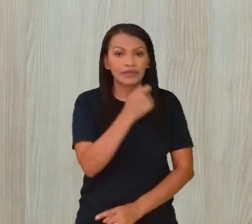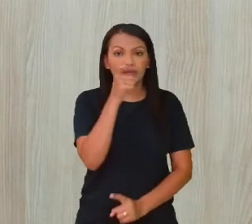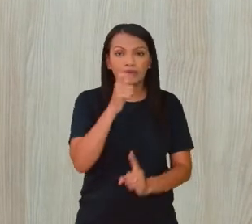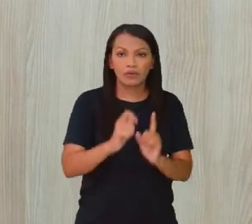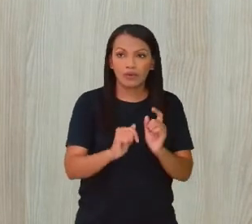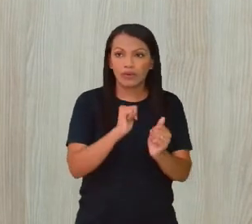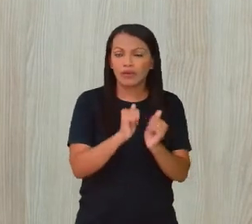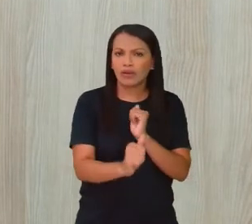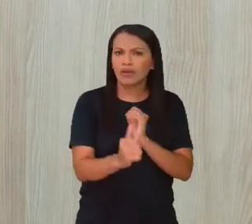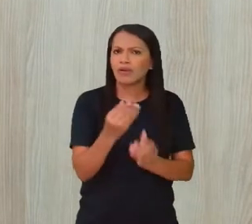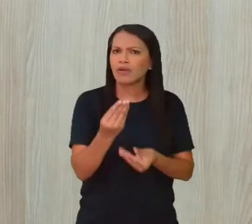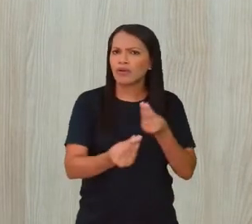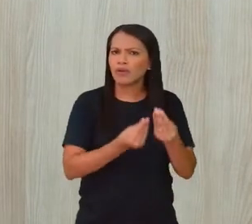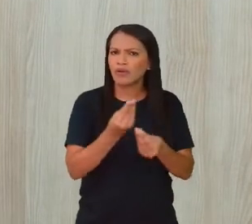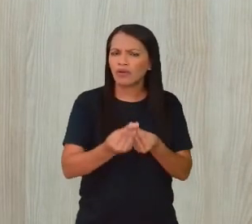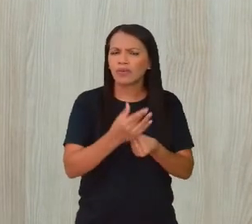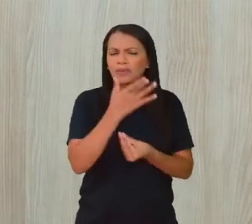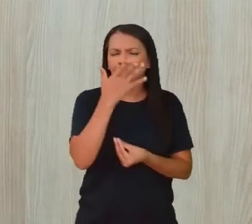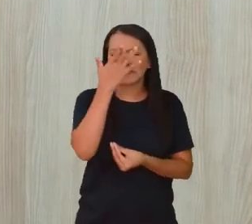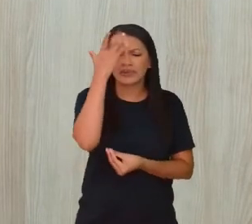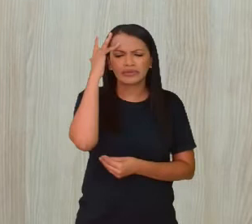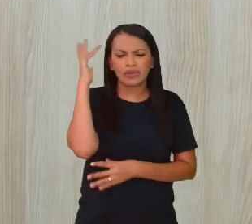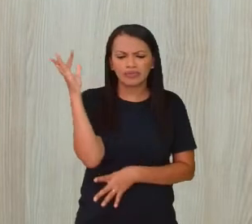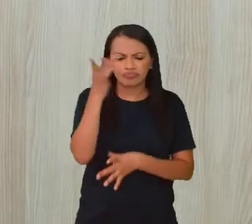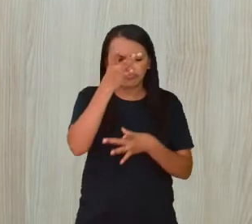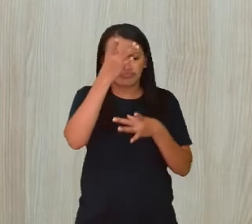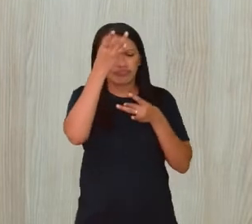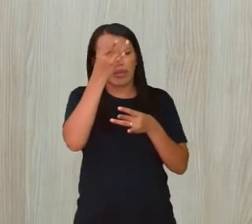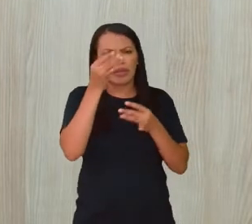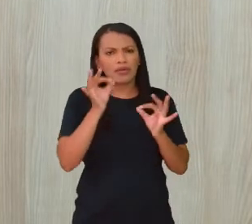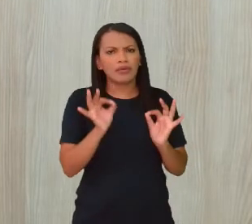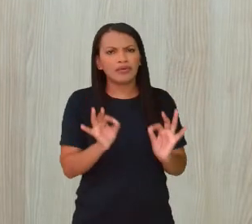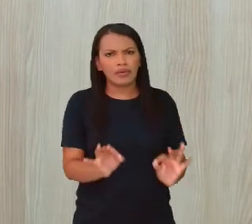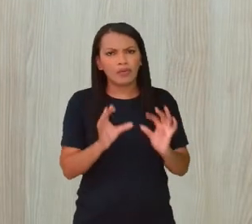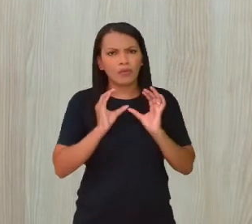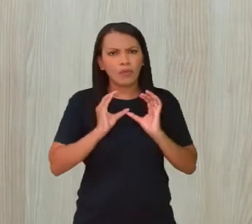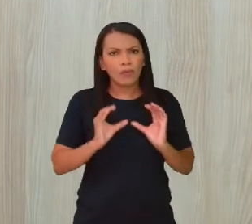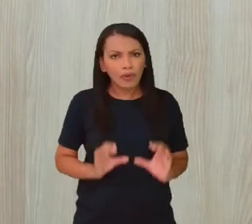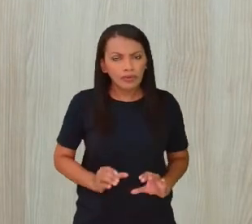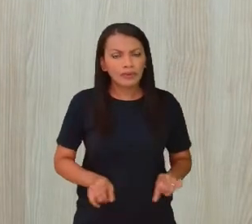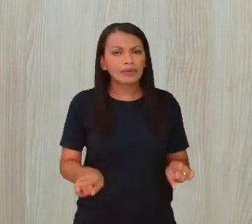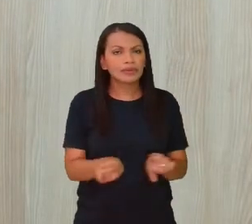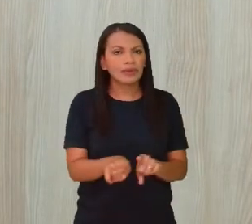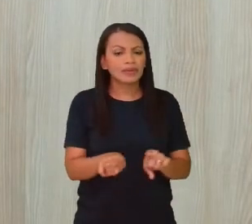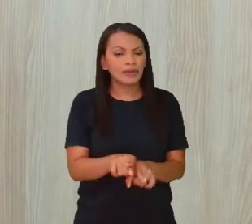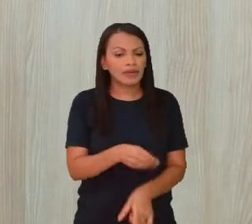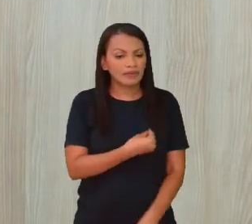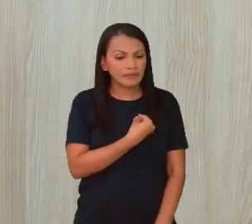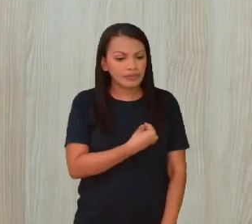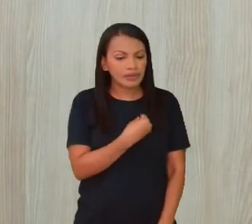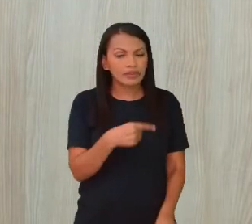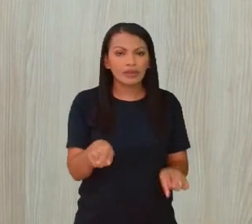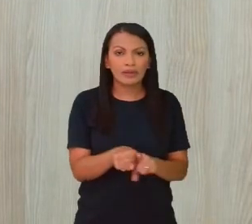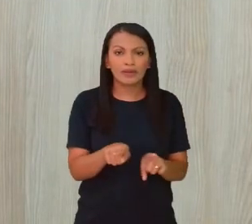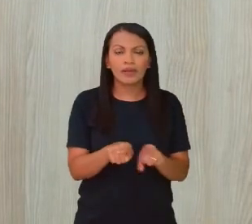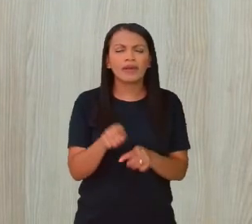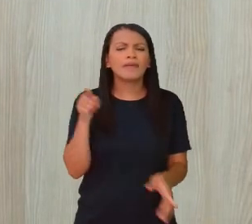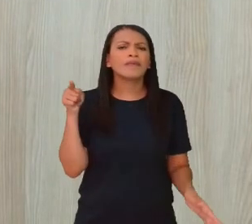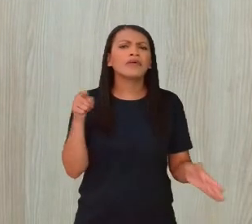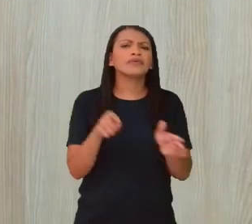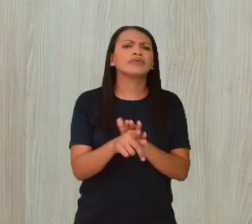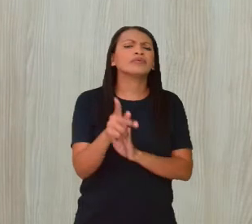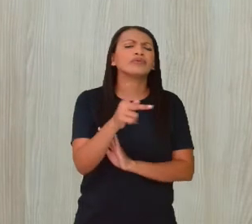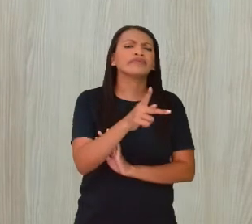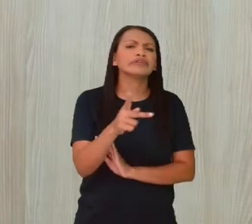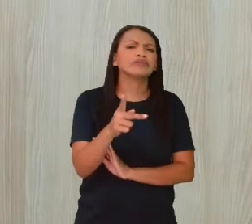né? Como incorpora essa disciplina e leva para a vida também. Eu acho muito legal. Mas eu queria perguntar para o professor Heleno